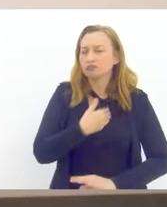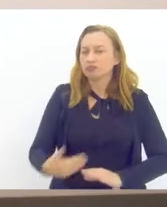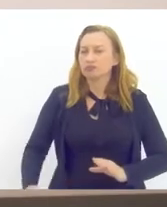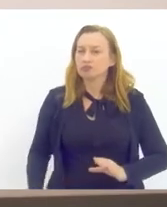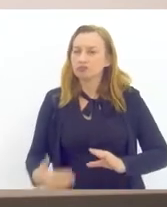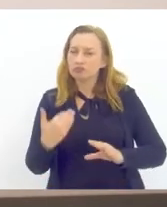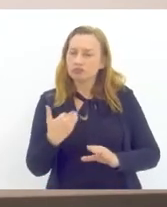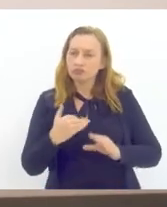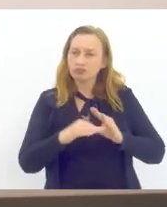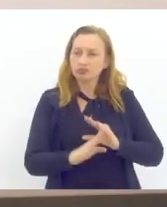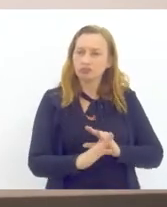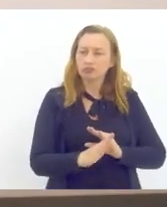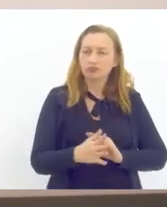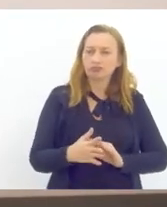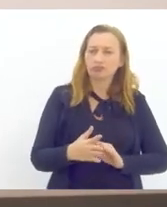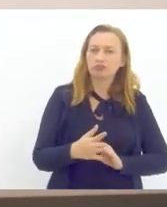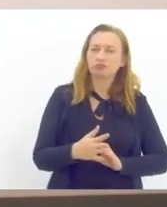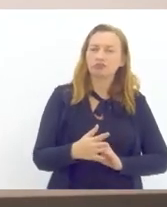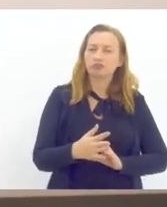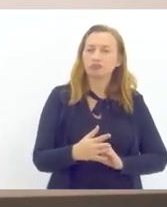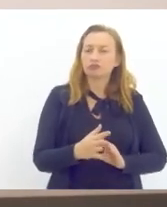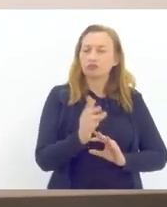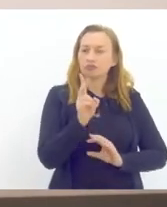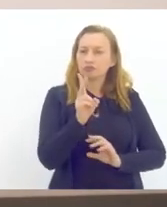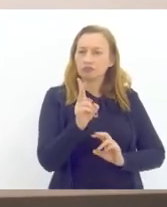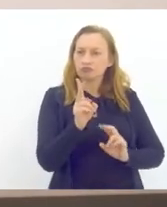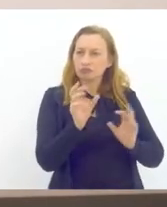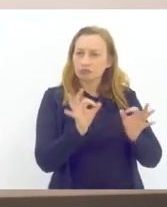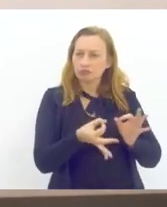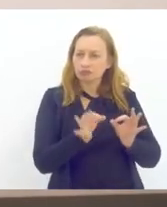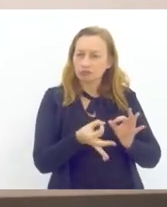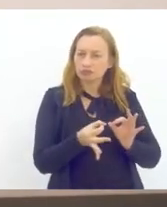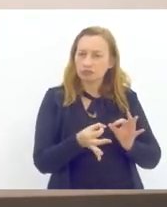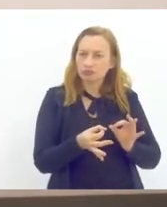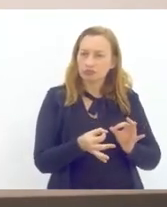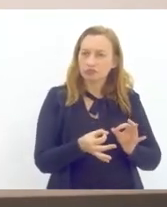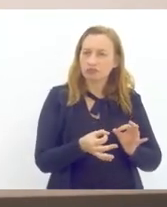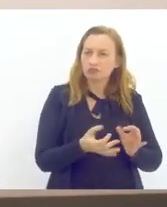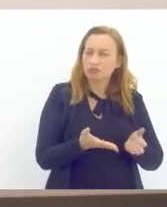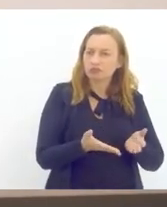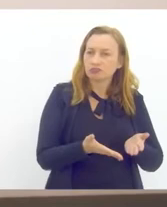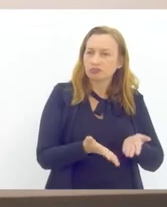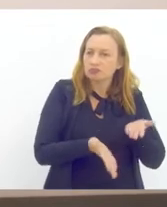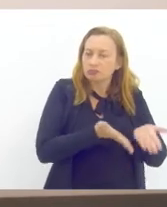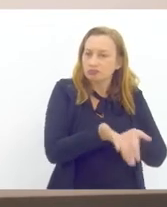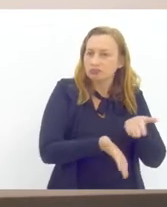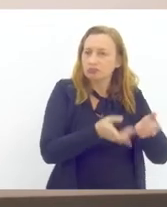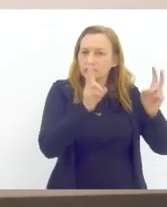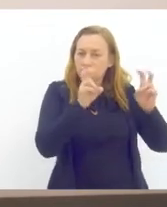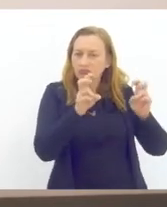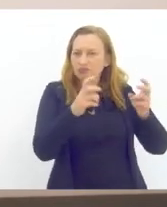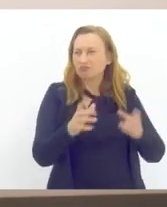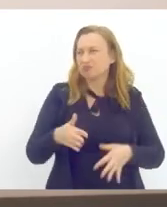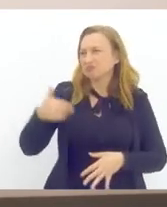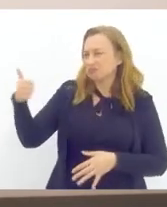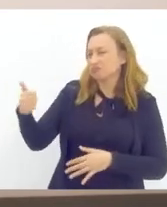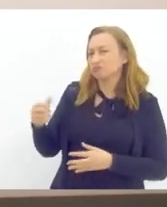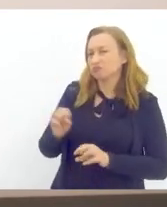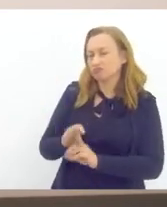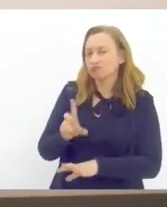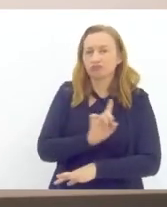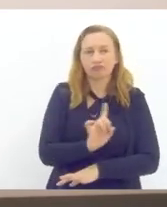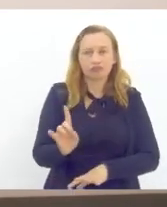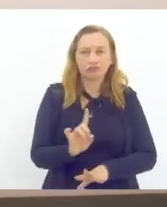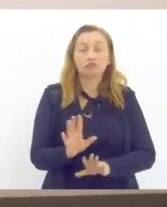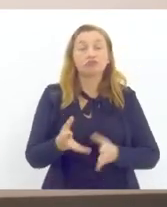específica para tratar desta questão, que não tem nada a ver com o índice de melhoria da educação. Tem nada a ver com esse índice. Então, assim, é uma ponderação que